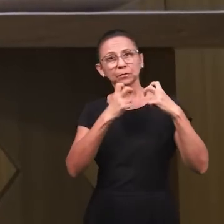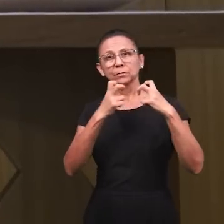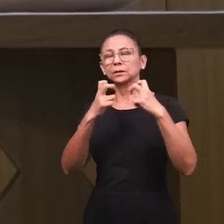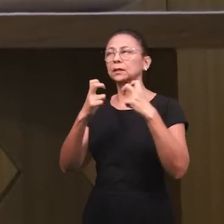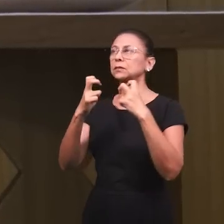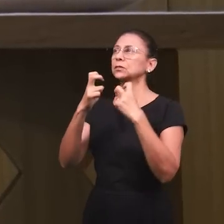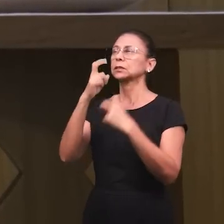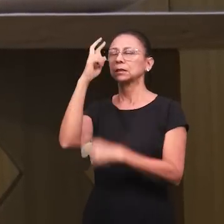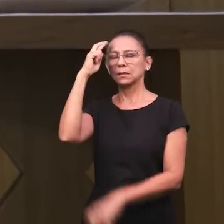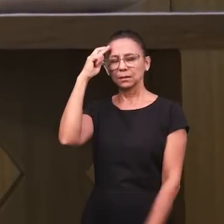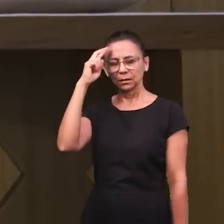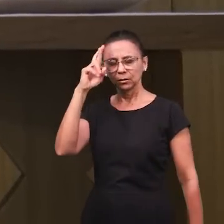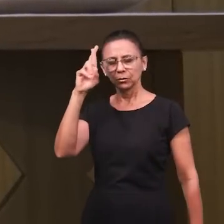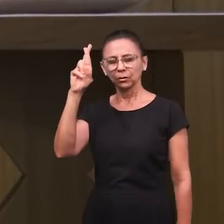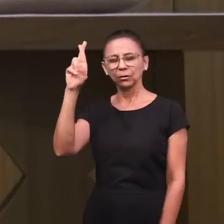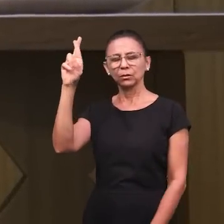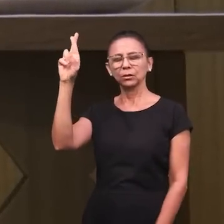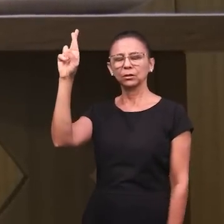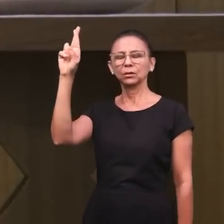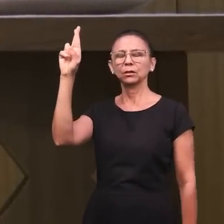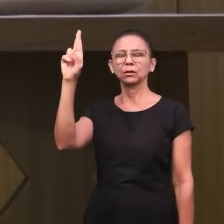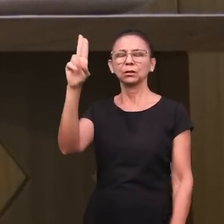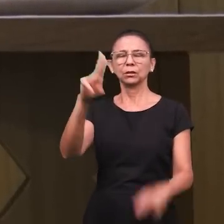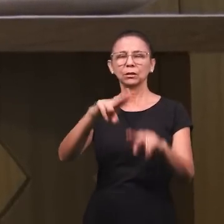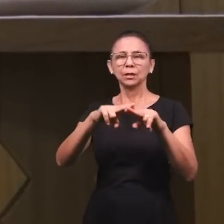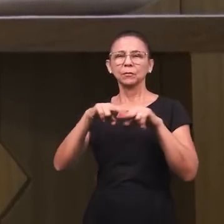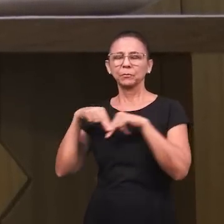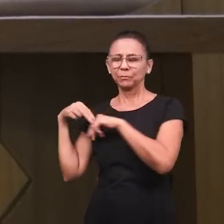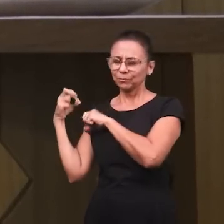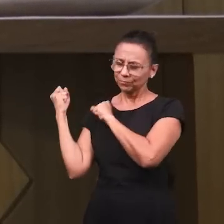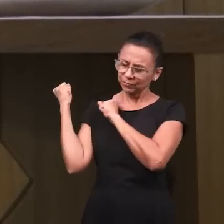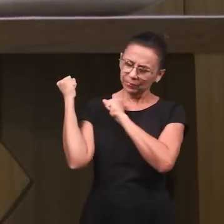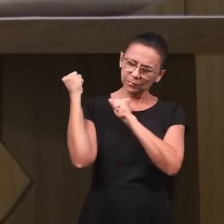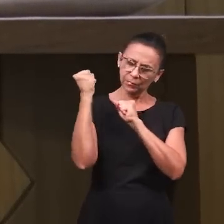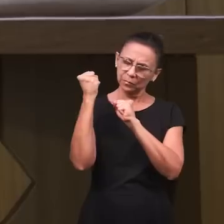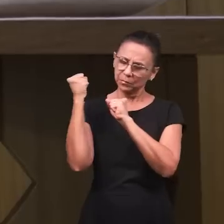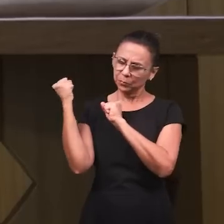libertação. Clamamos a ti, Senhor.